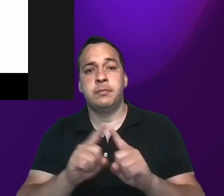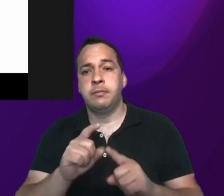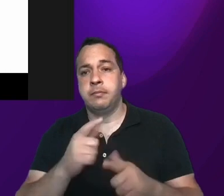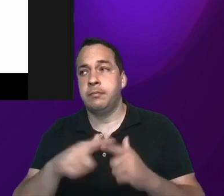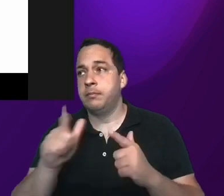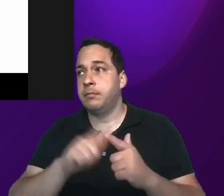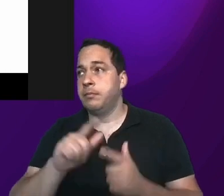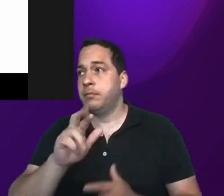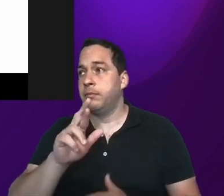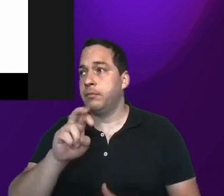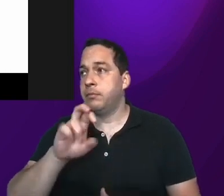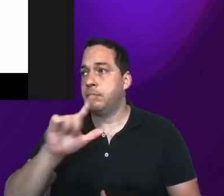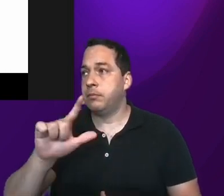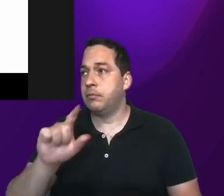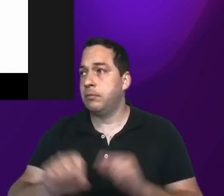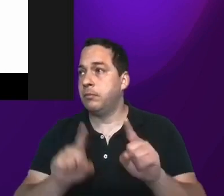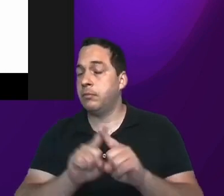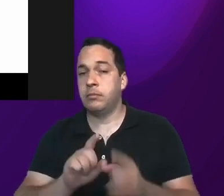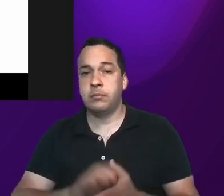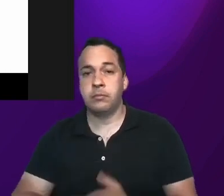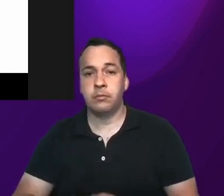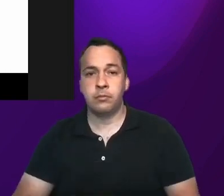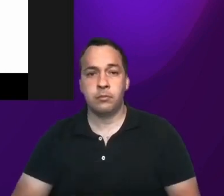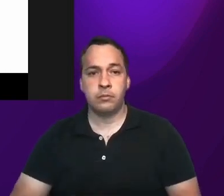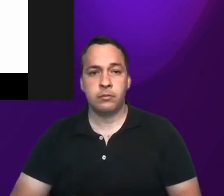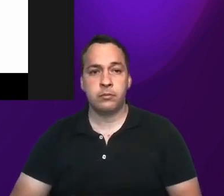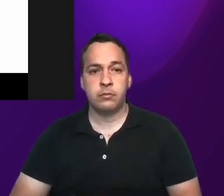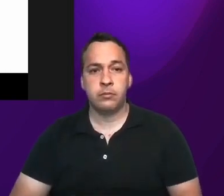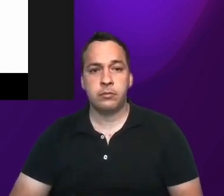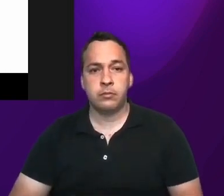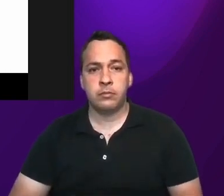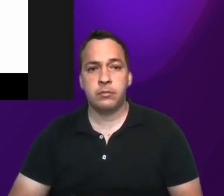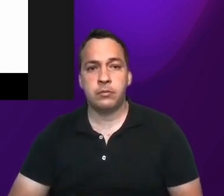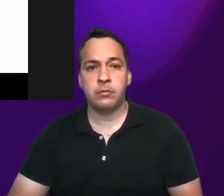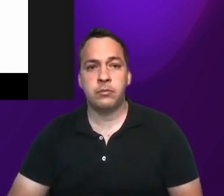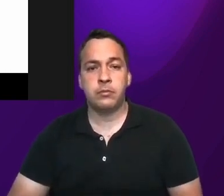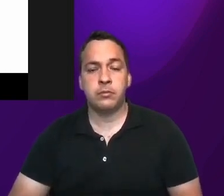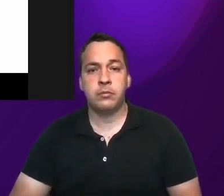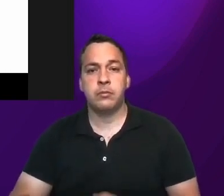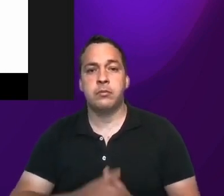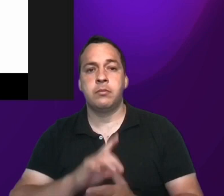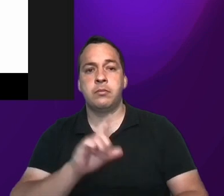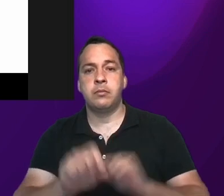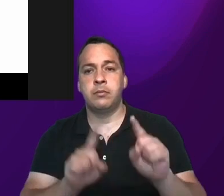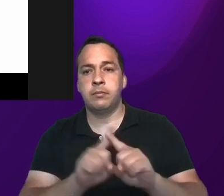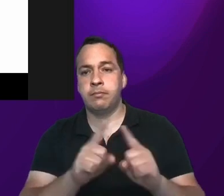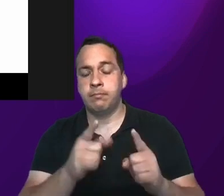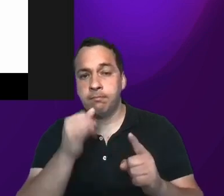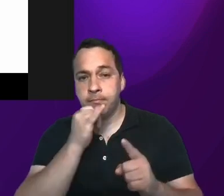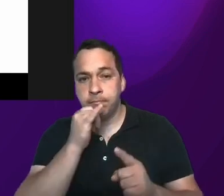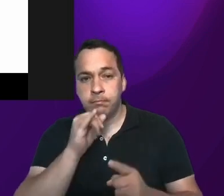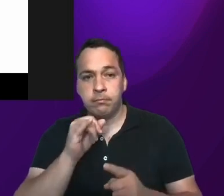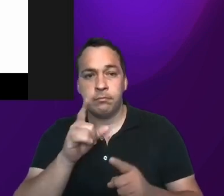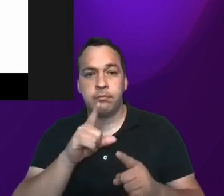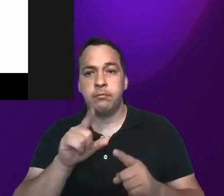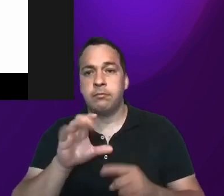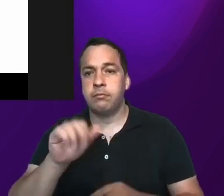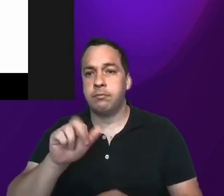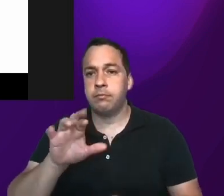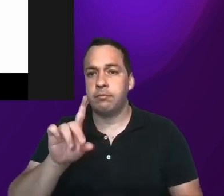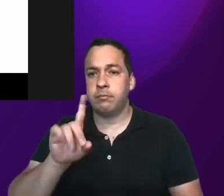e o que eu vou mais comentar agora são as complicações relacionadas cardiovascular e